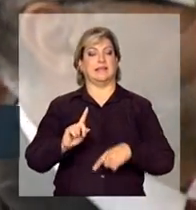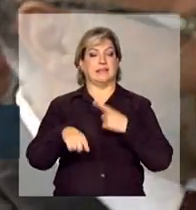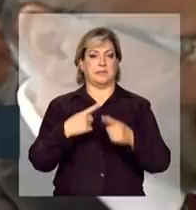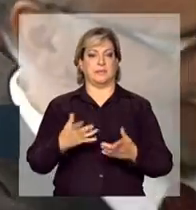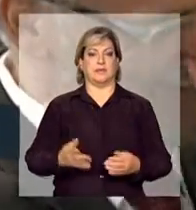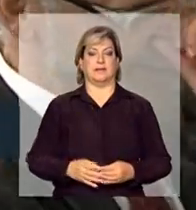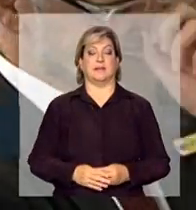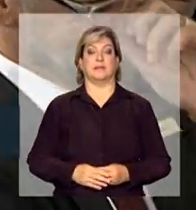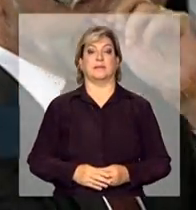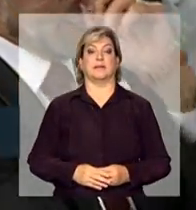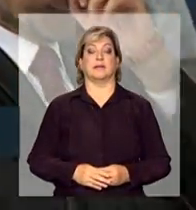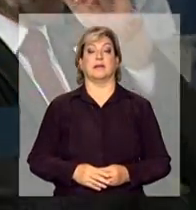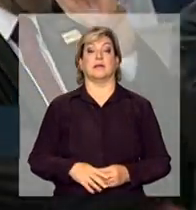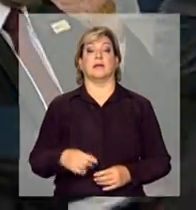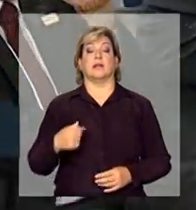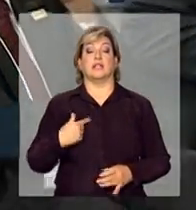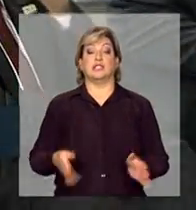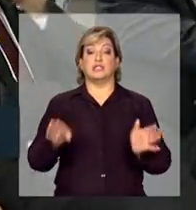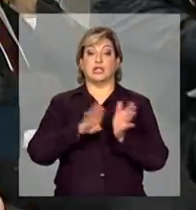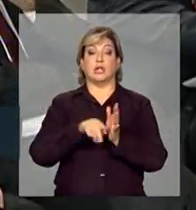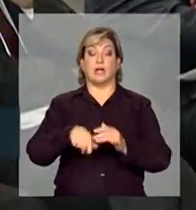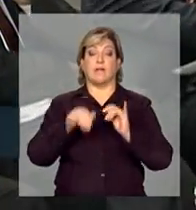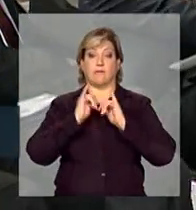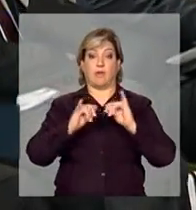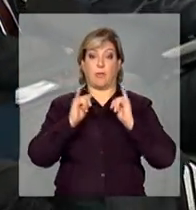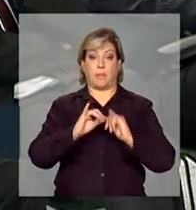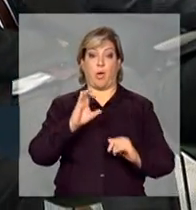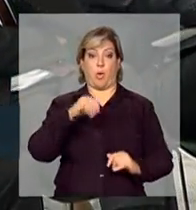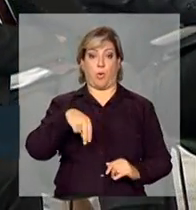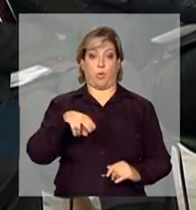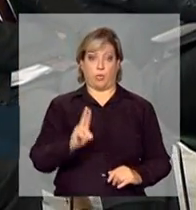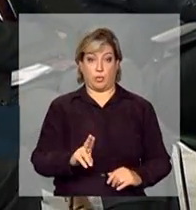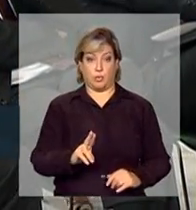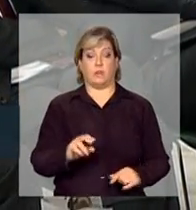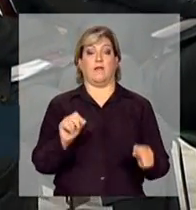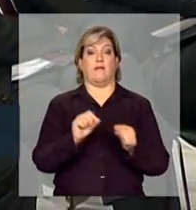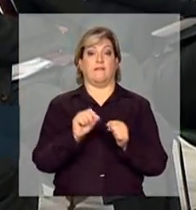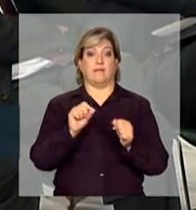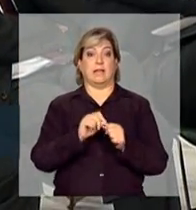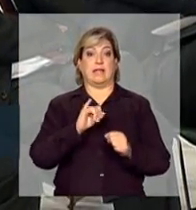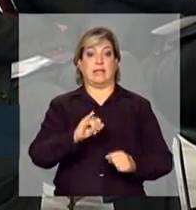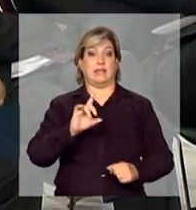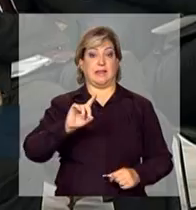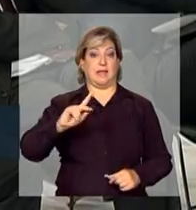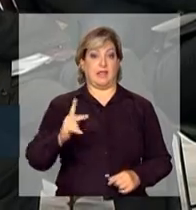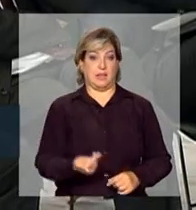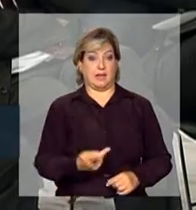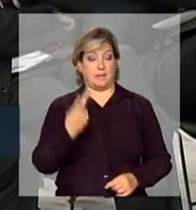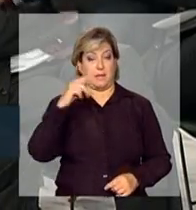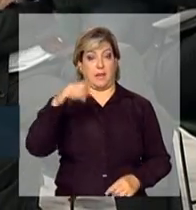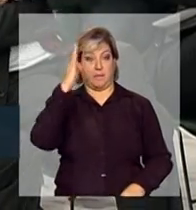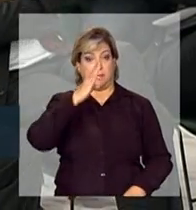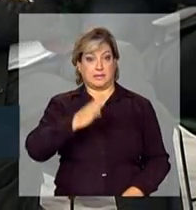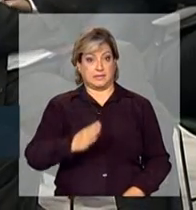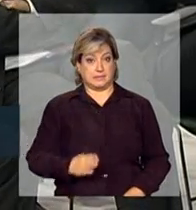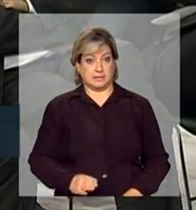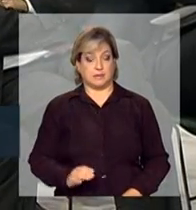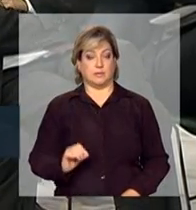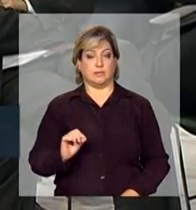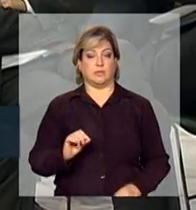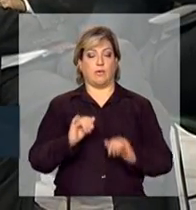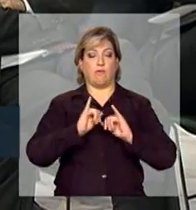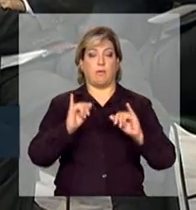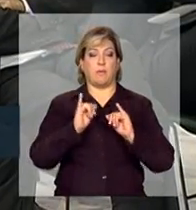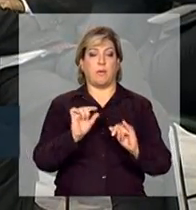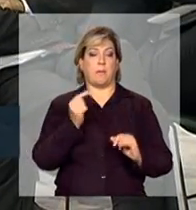sabe Ministro chegou aqui informação de que a ONU fez um IDH ajustado pro Brasil usando os dados mais recentes de 2011